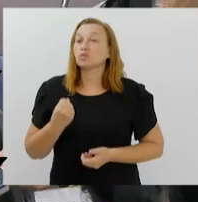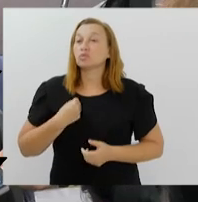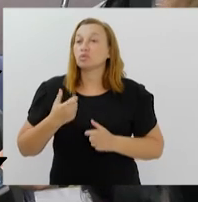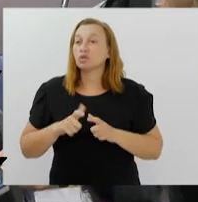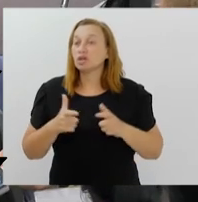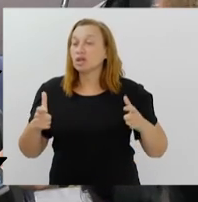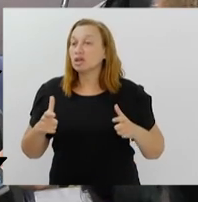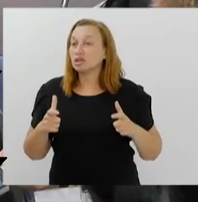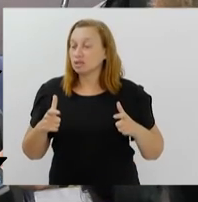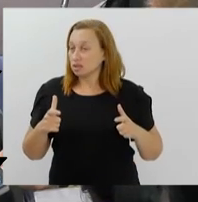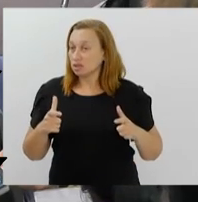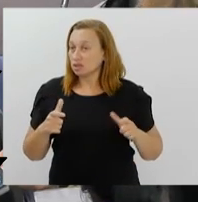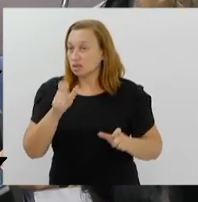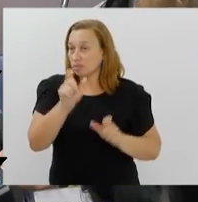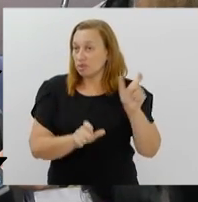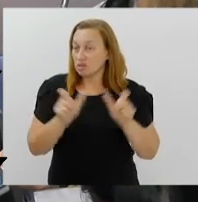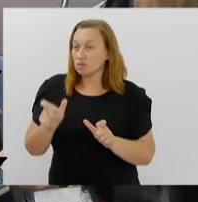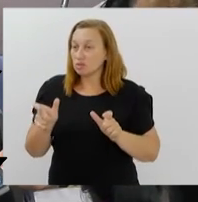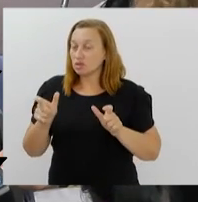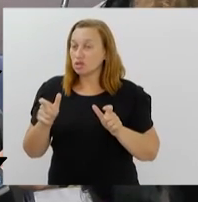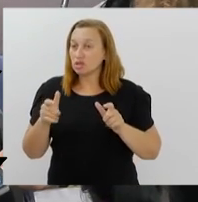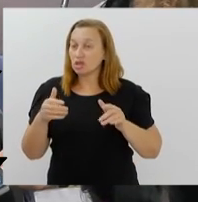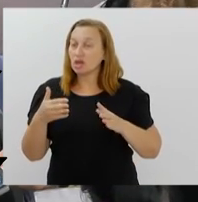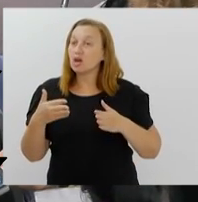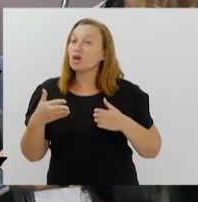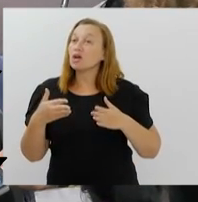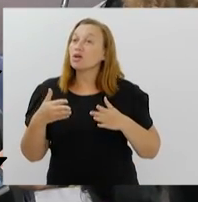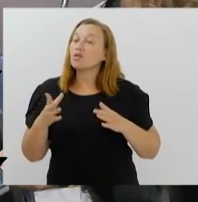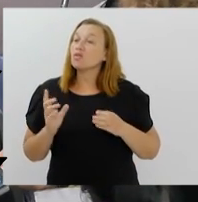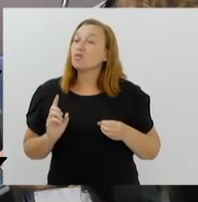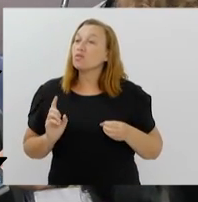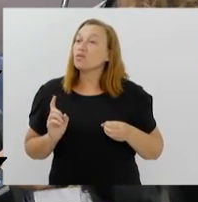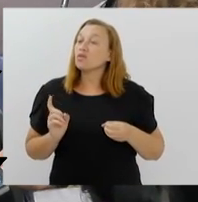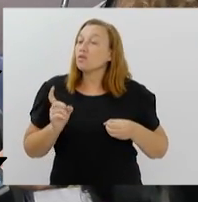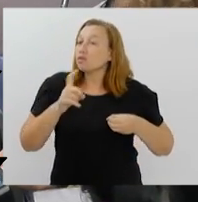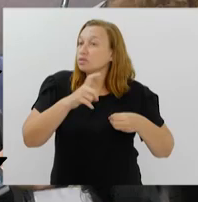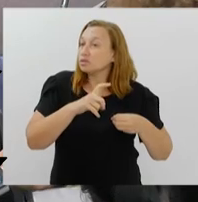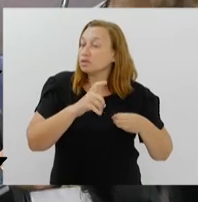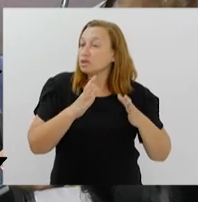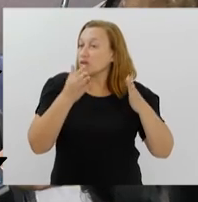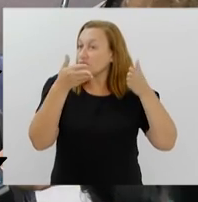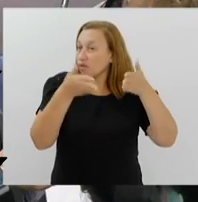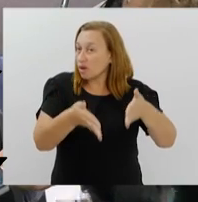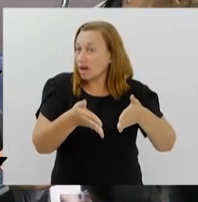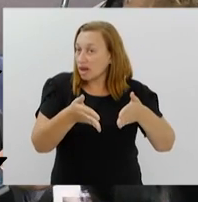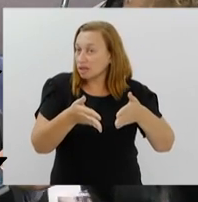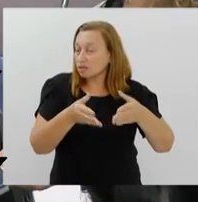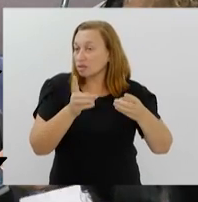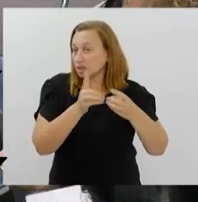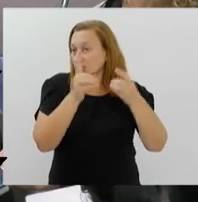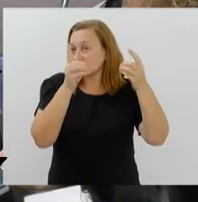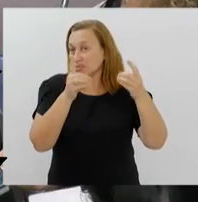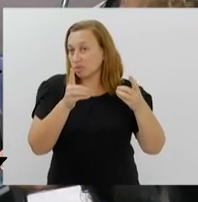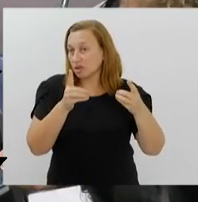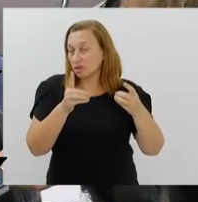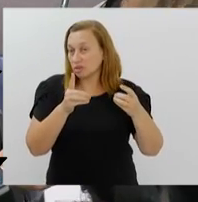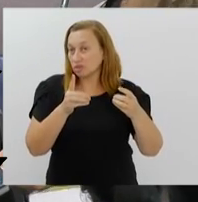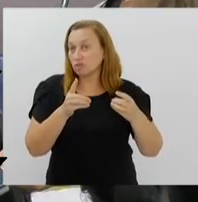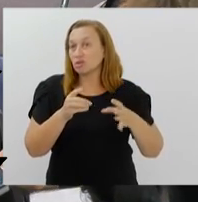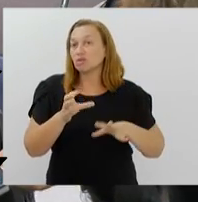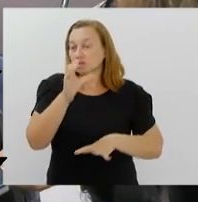para atendimento ao consumidor Então queria né Presidente Cásio que o senhor reafirm asse Esse